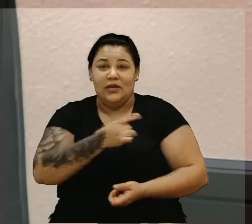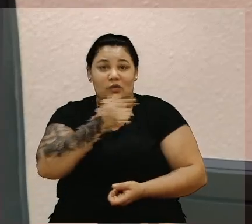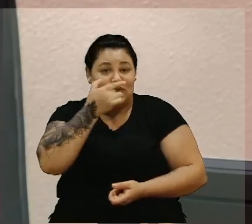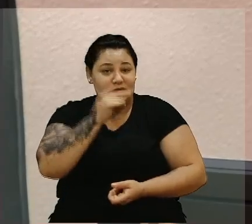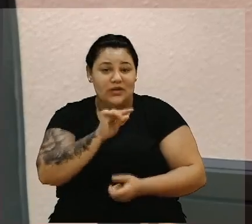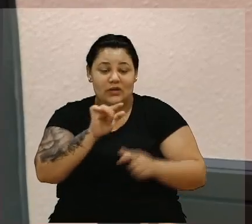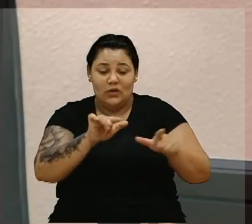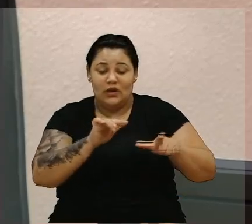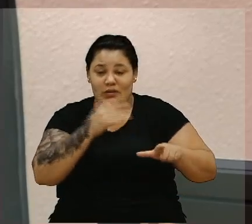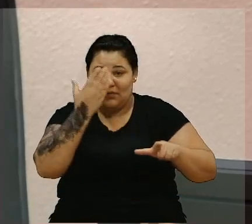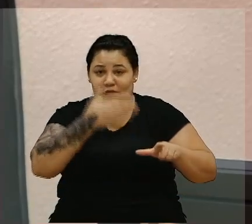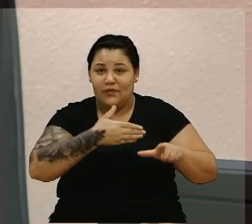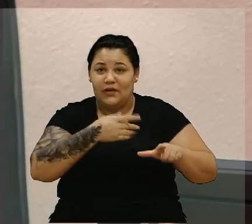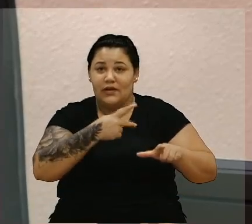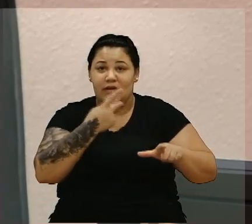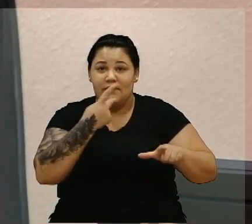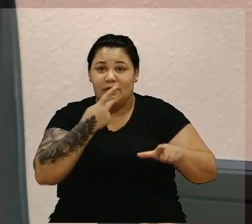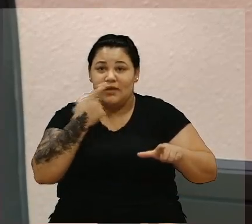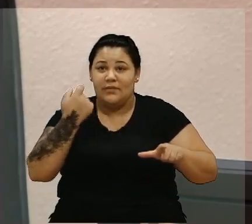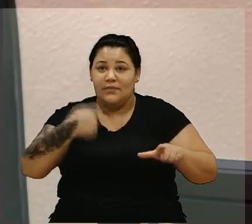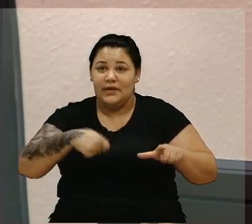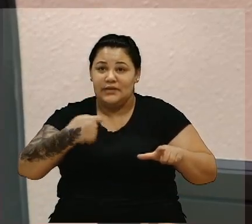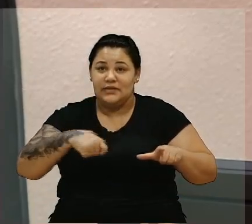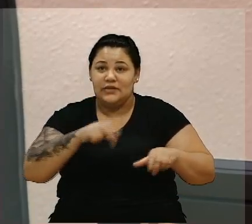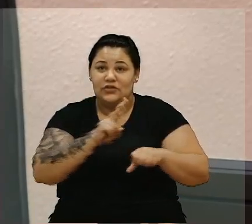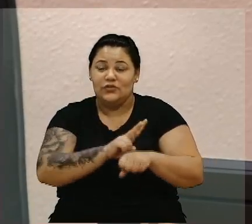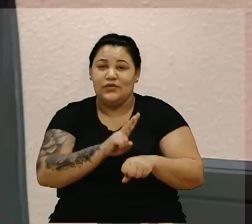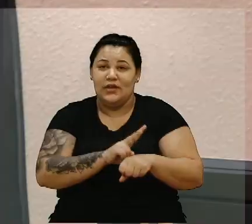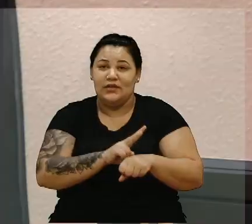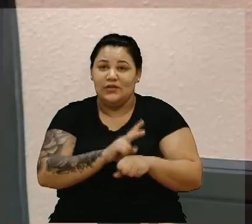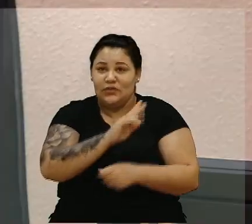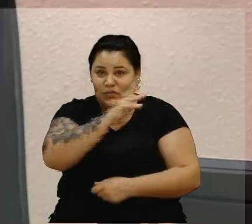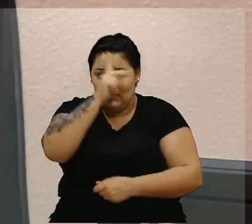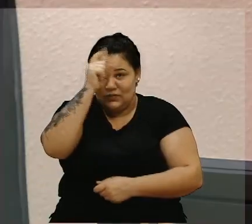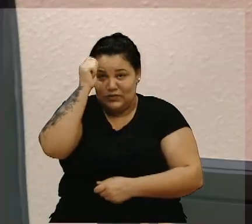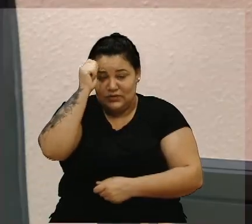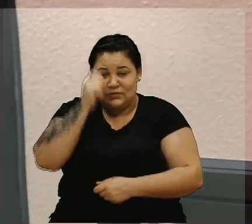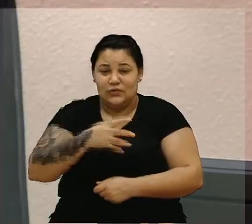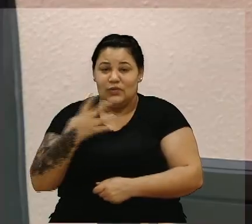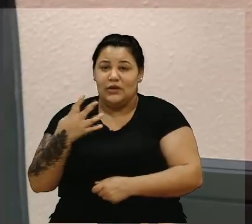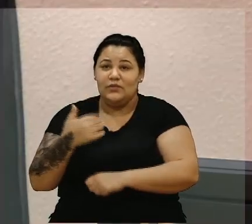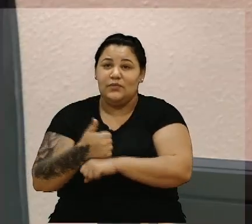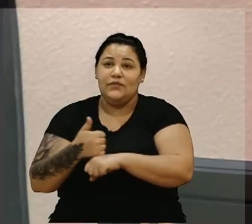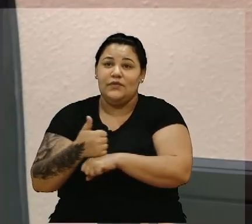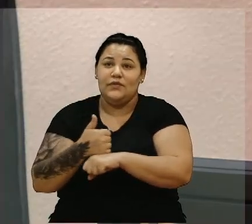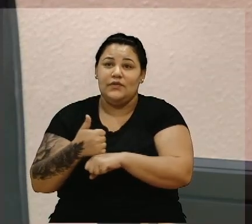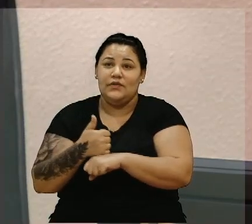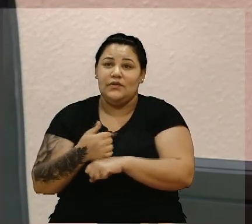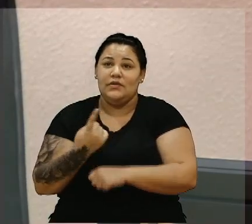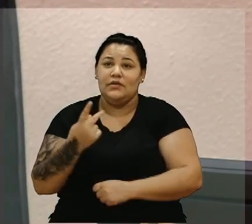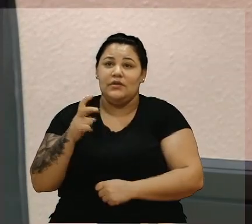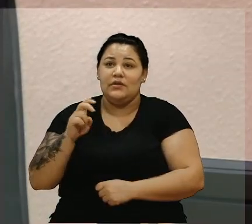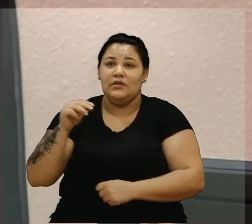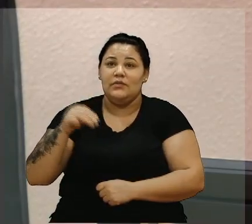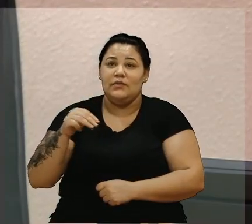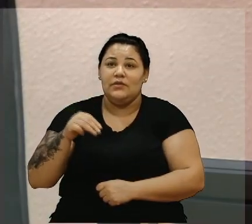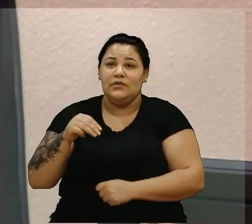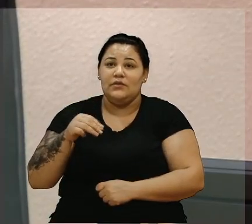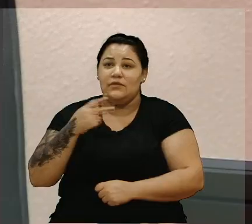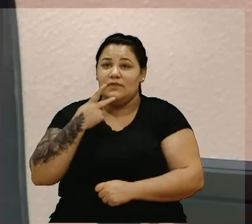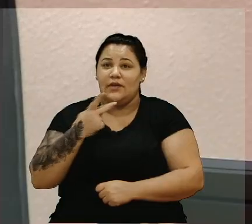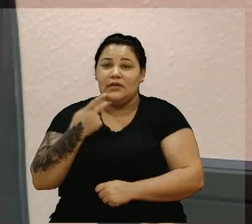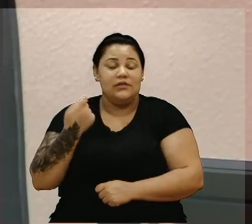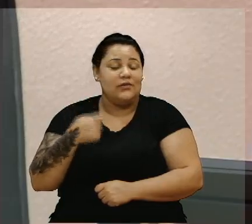médico diz que precisa de cuidadoria, e chega o município com esses 4 profissionais, ficam 15 minutos e dizem que não